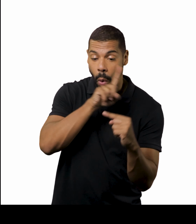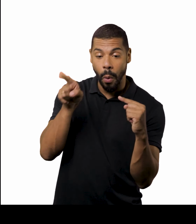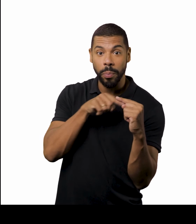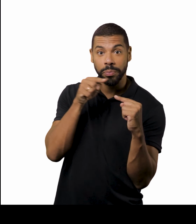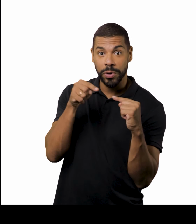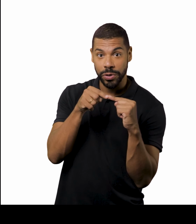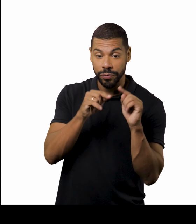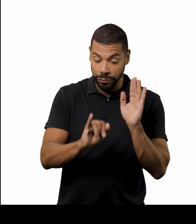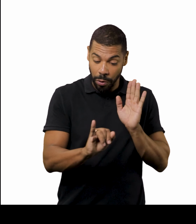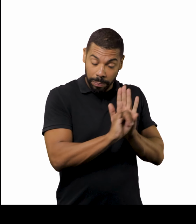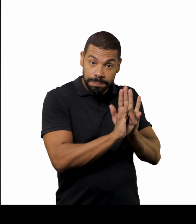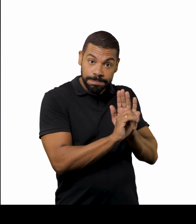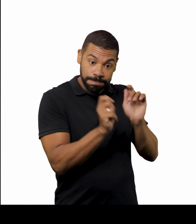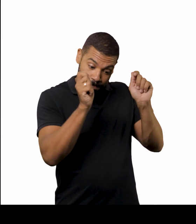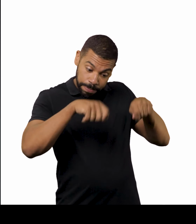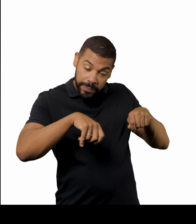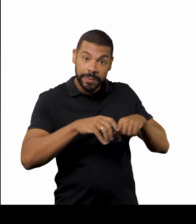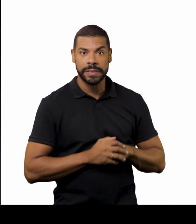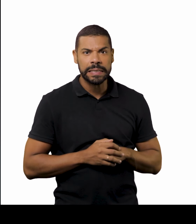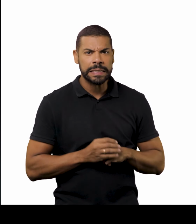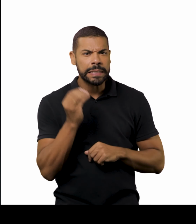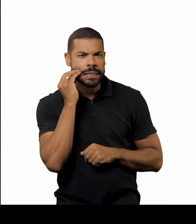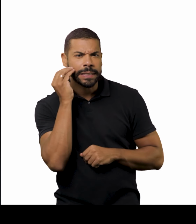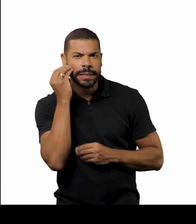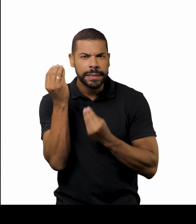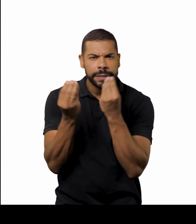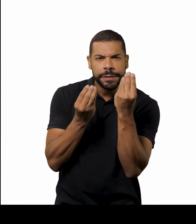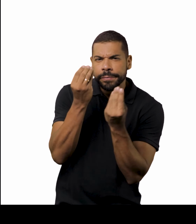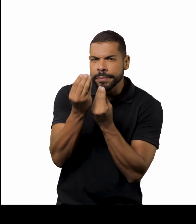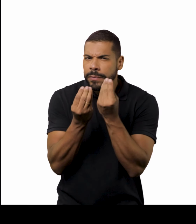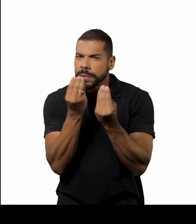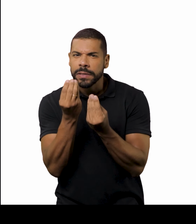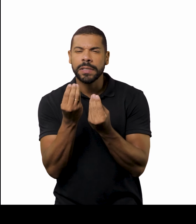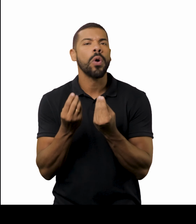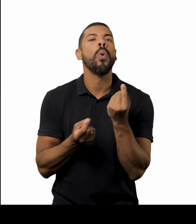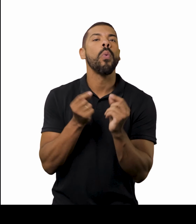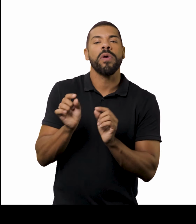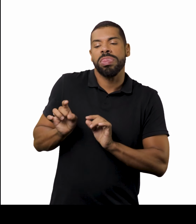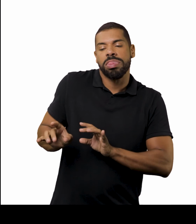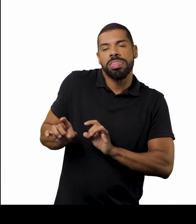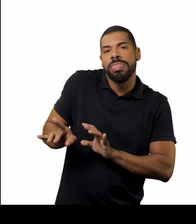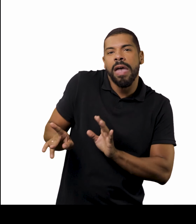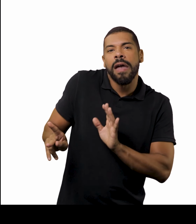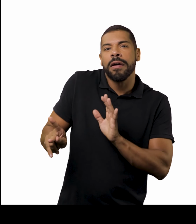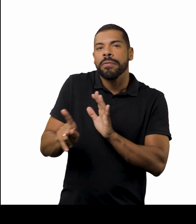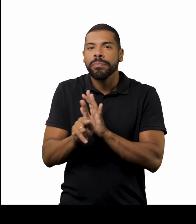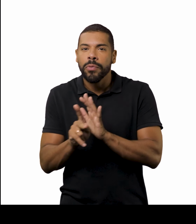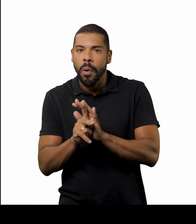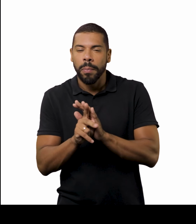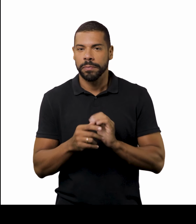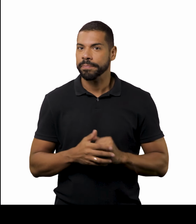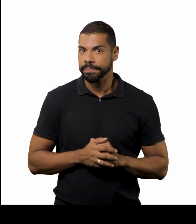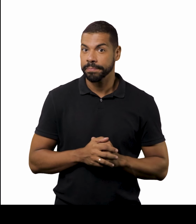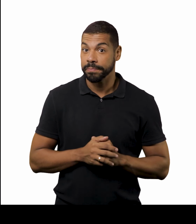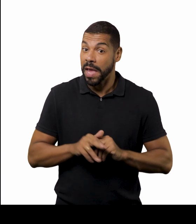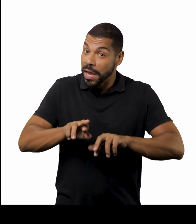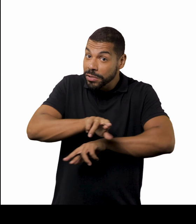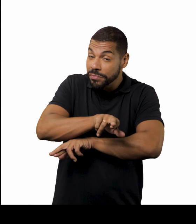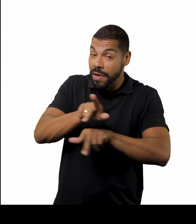buscar identidade. Então é diferente de você estar procurando tendências de moda, é diferente de você procurar se enquadrar,